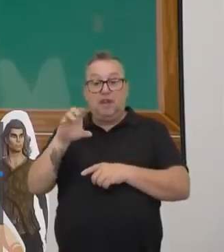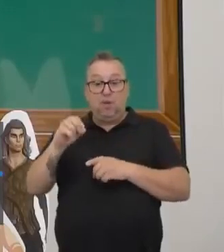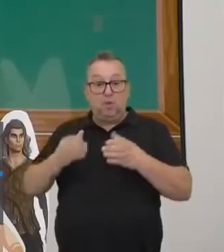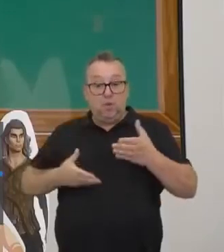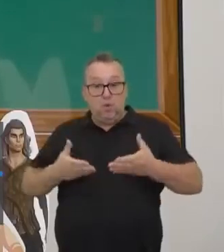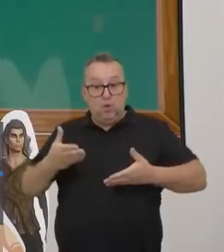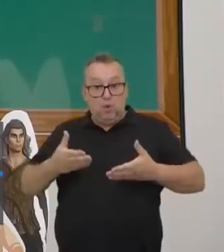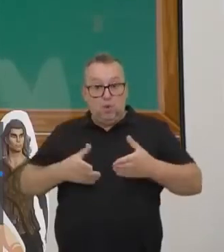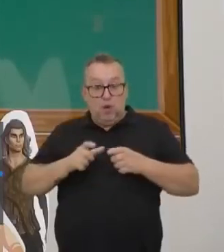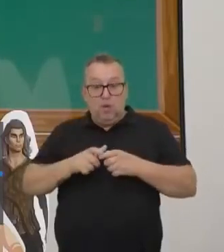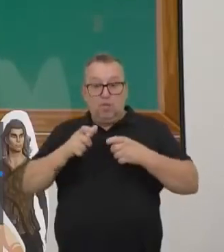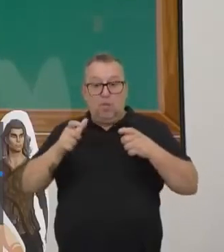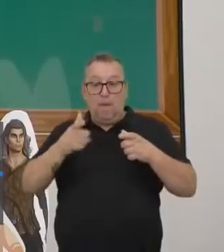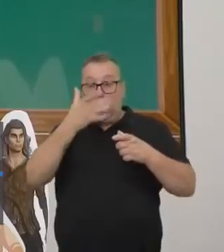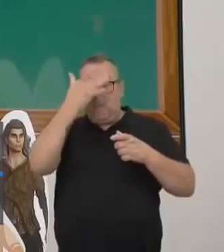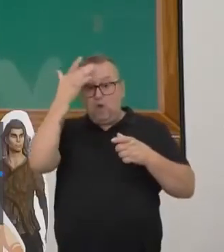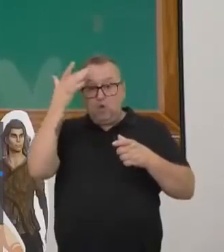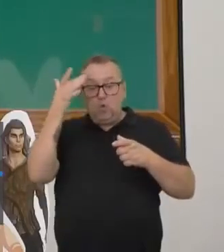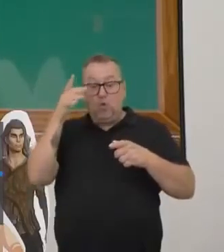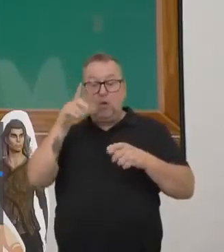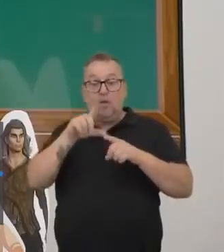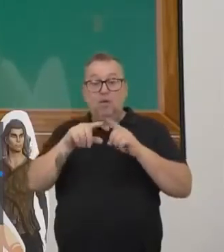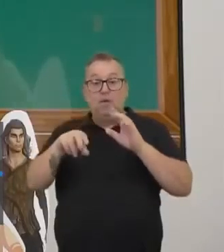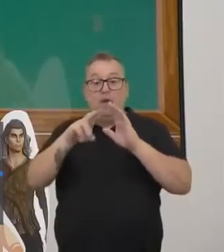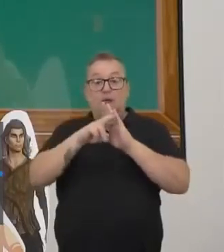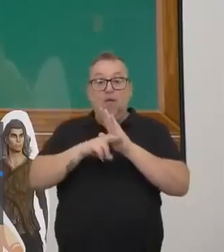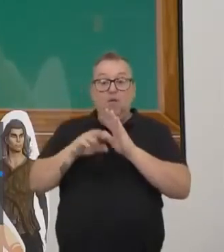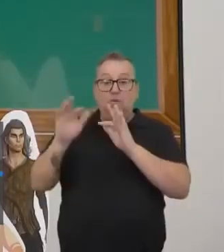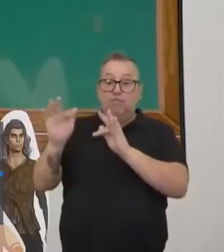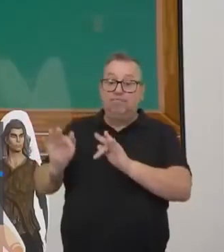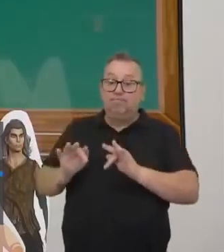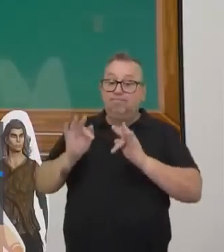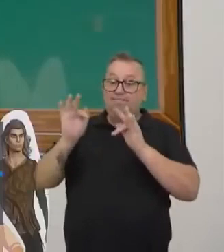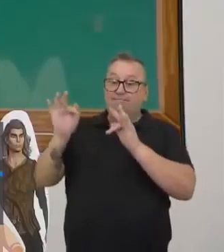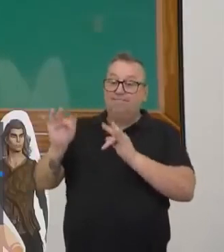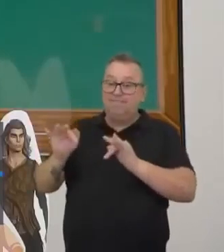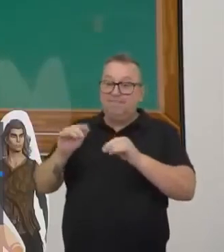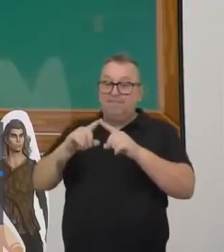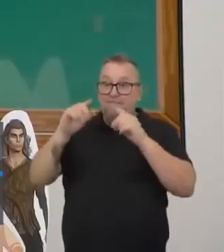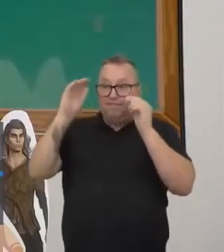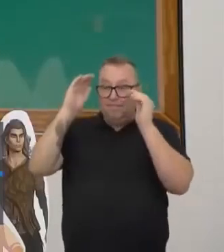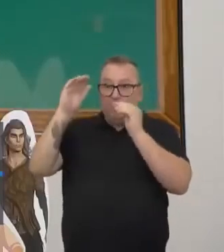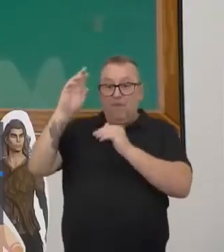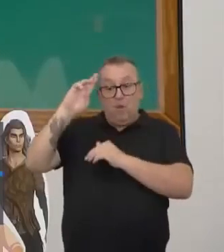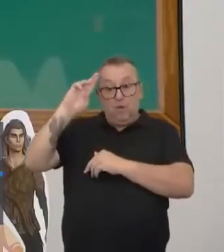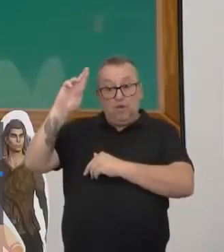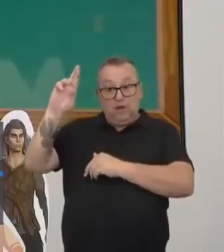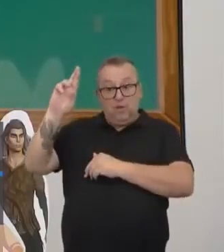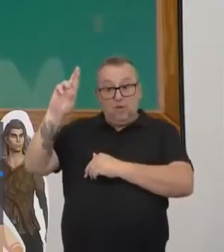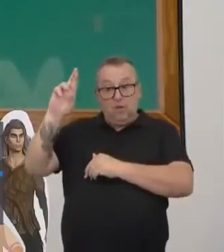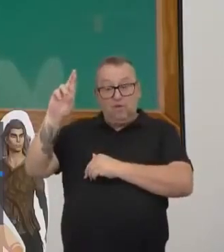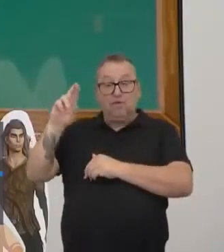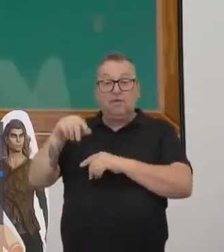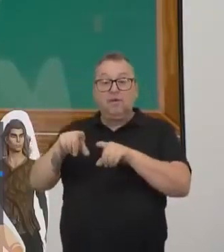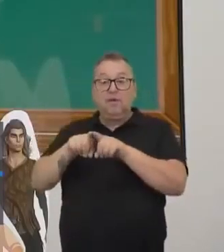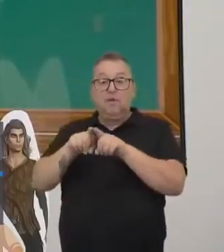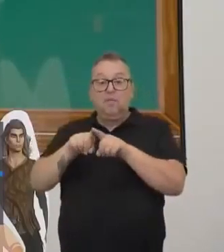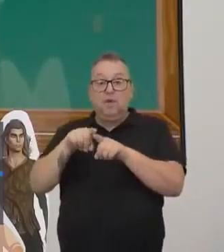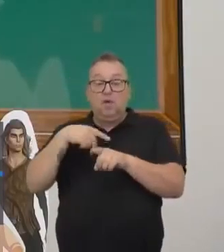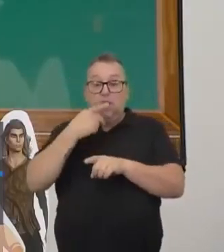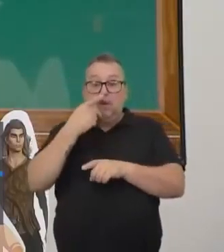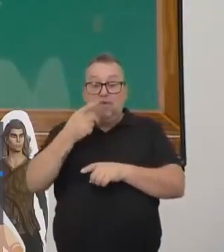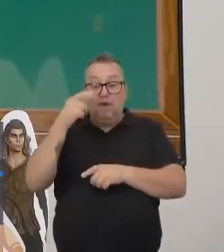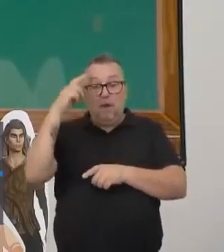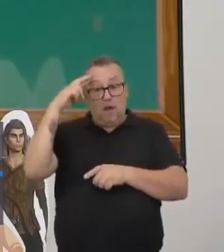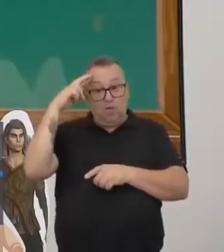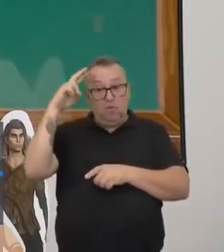estado da maioria da população sob o regime do feudalismo em relação ao senhorio e aos sistemas semelhantes. Então, quando ele fala do